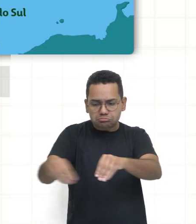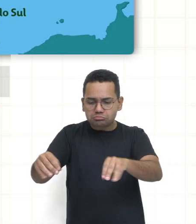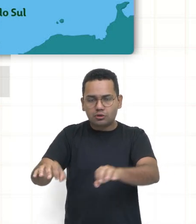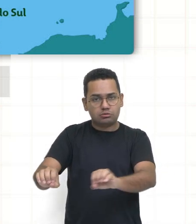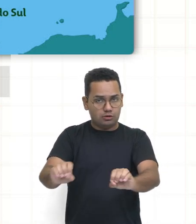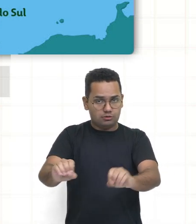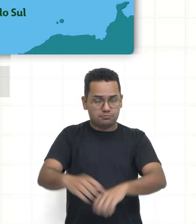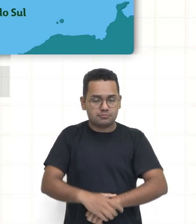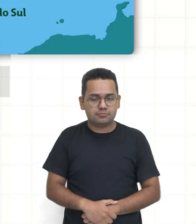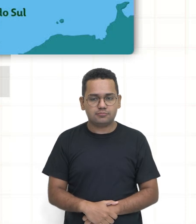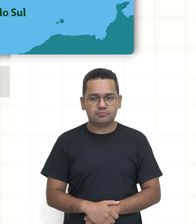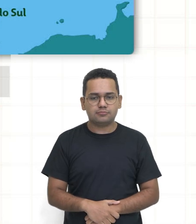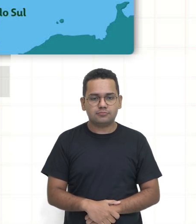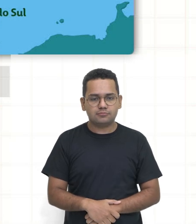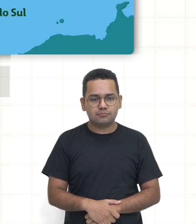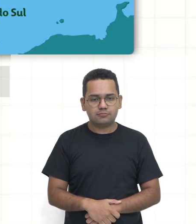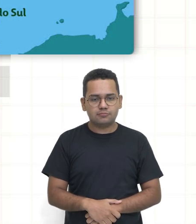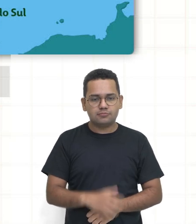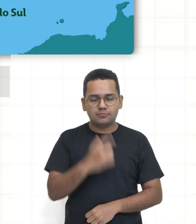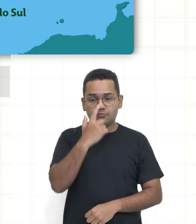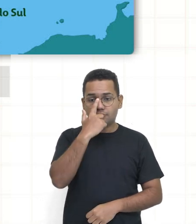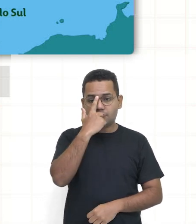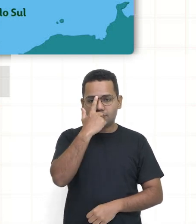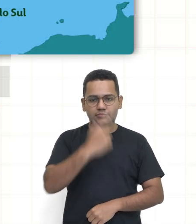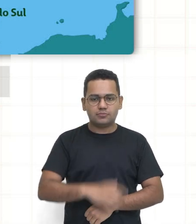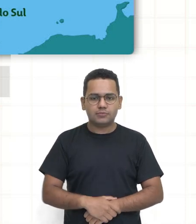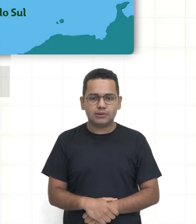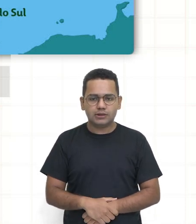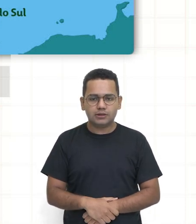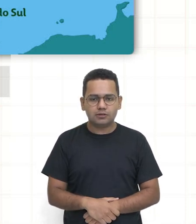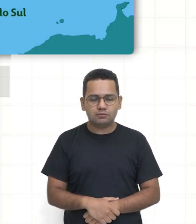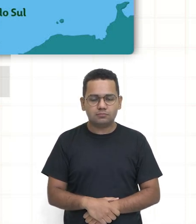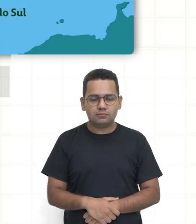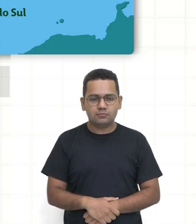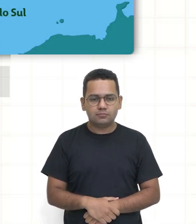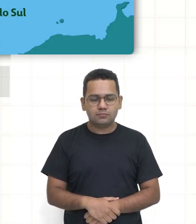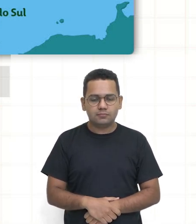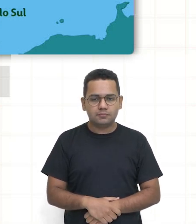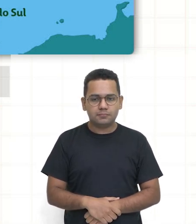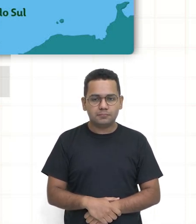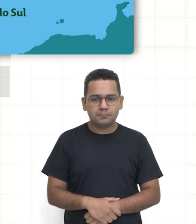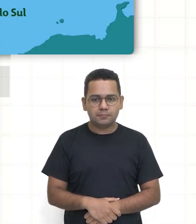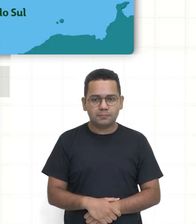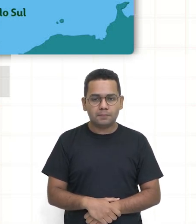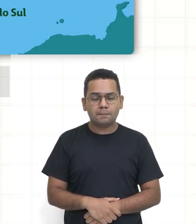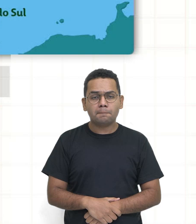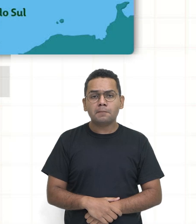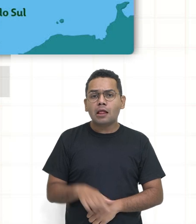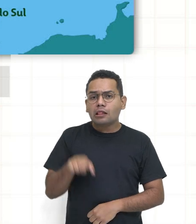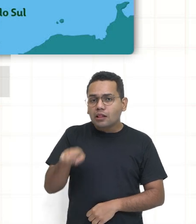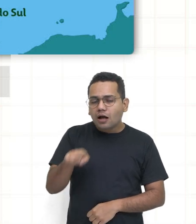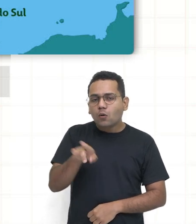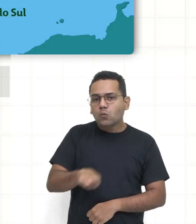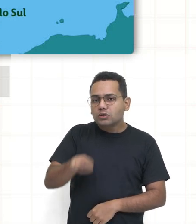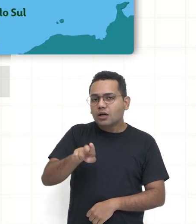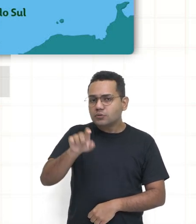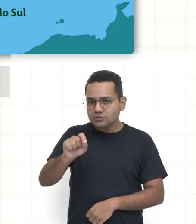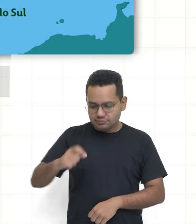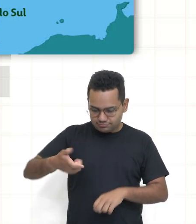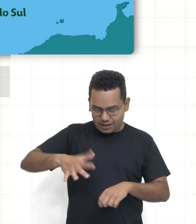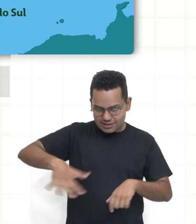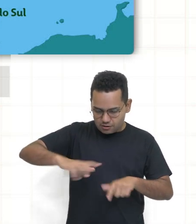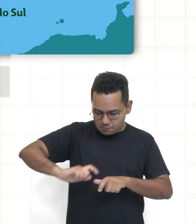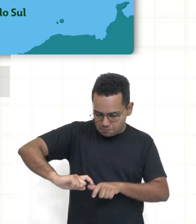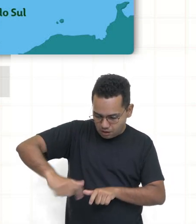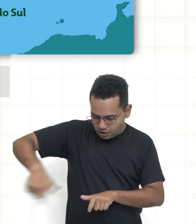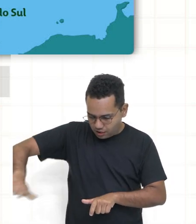guerra, eles vão utilizar o que nós conhecemos como a tática de guerra, né, de trincheiras, em que eles vão estar ali